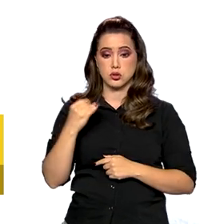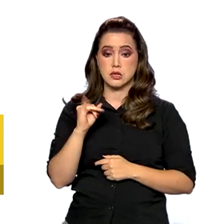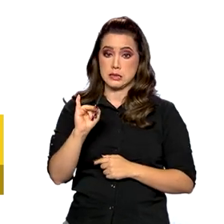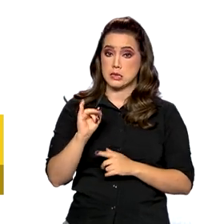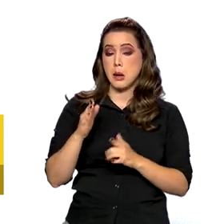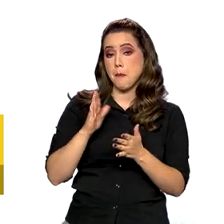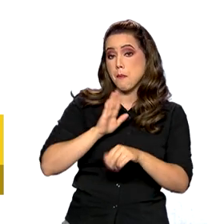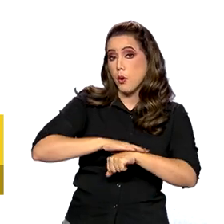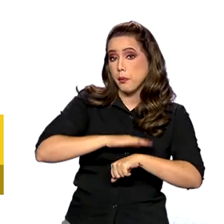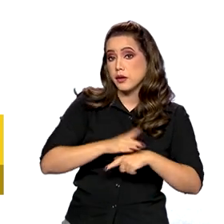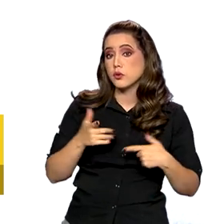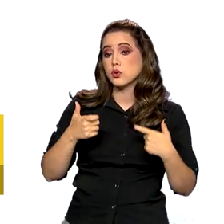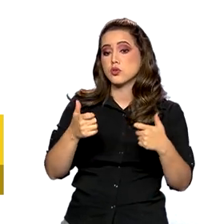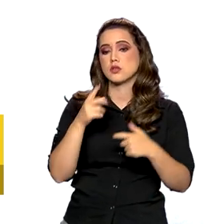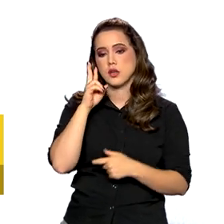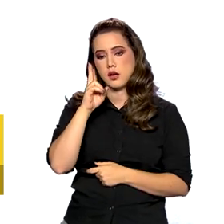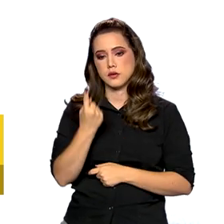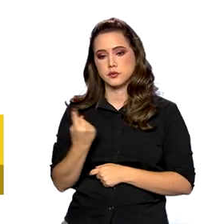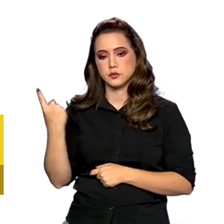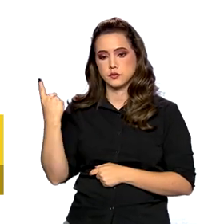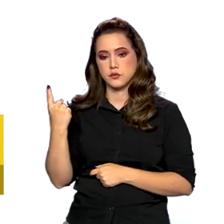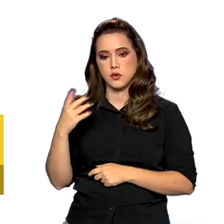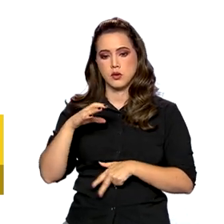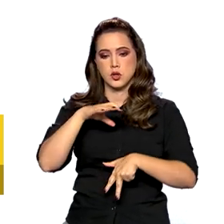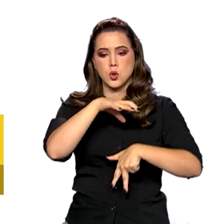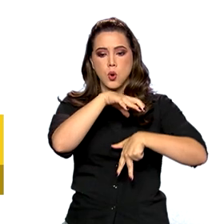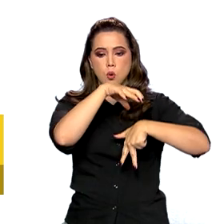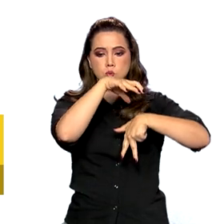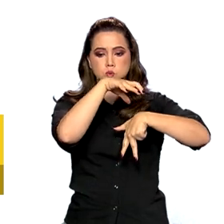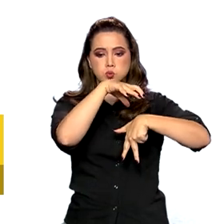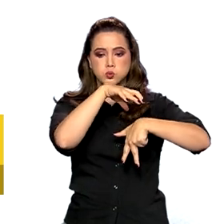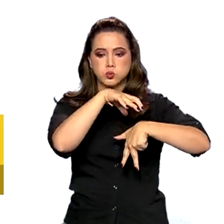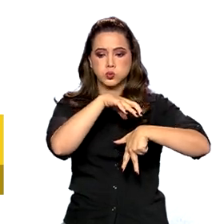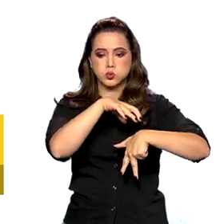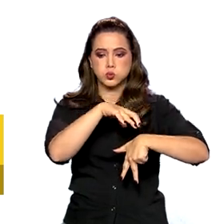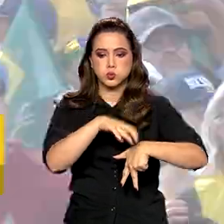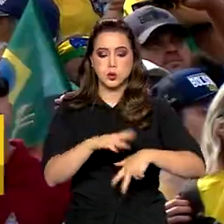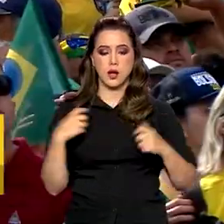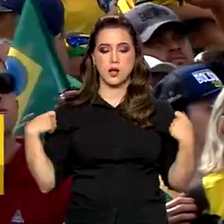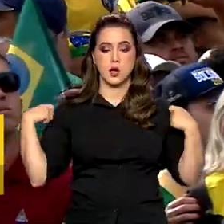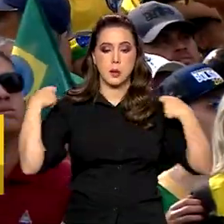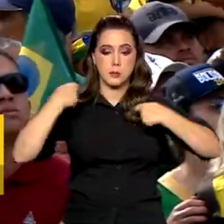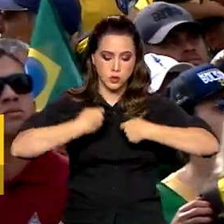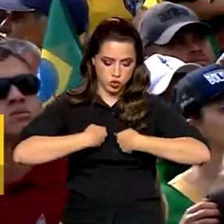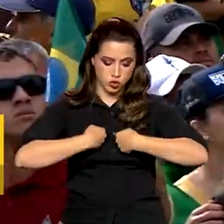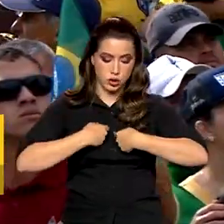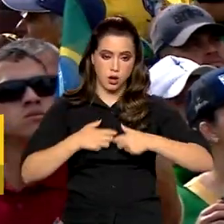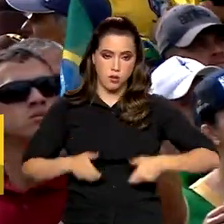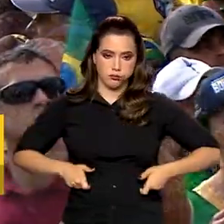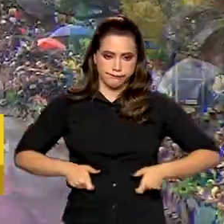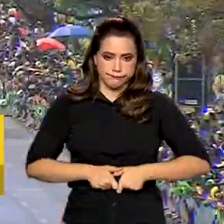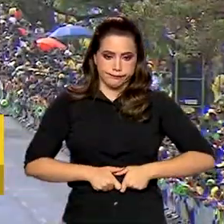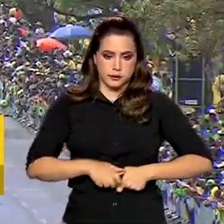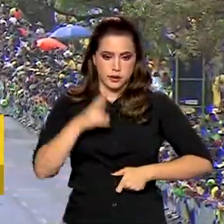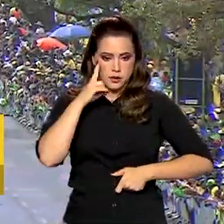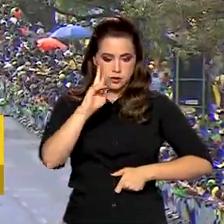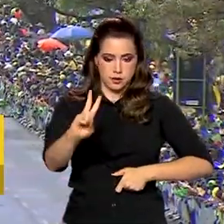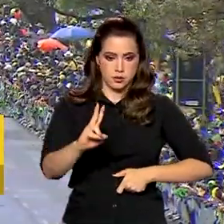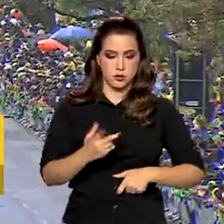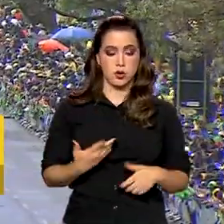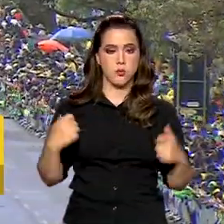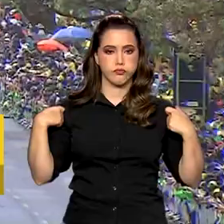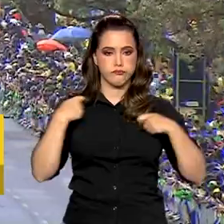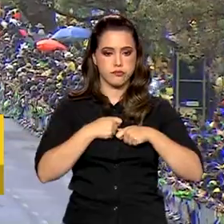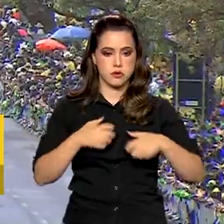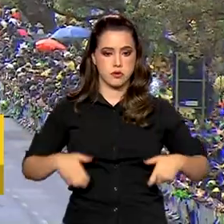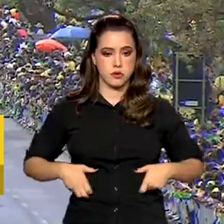guerra. E eles saltam equipados, né, dá para ver lá que ele está com a mochila. Né, com aquela imagem, ele deu para ver que ele já está com a